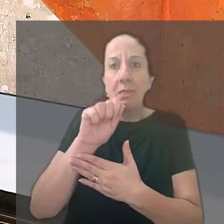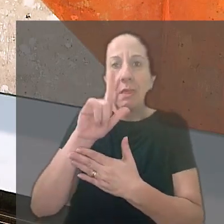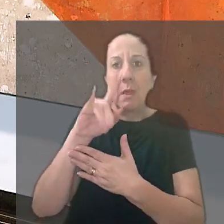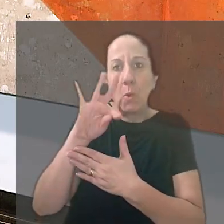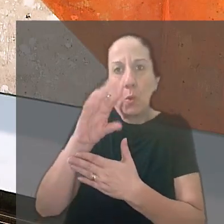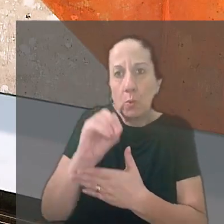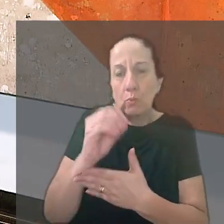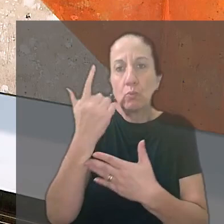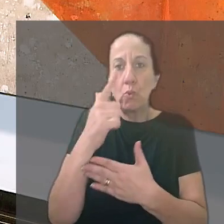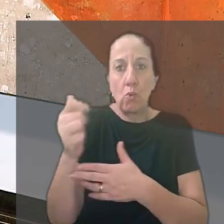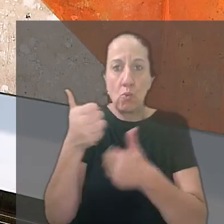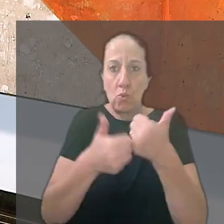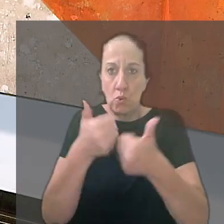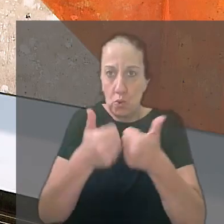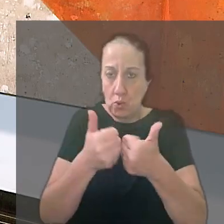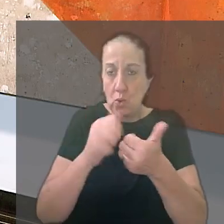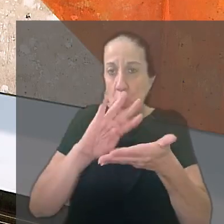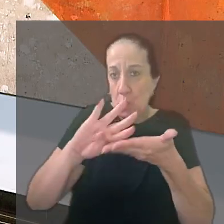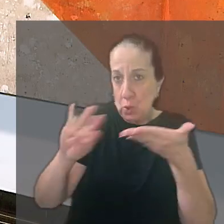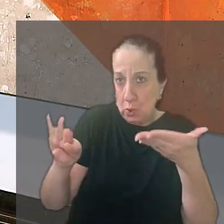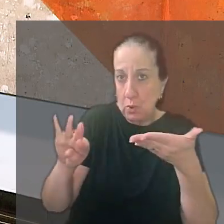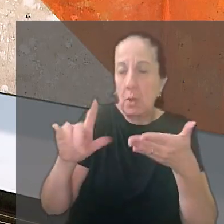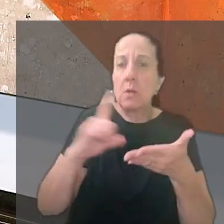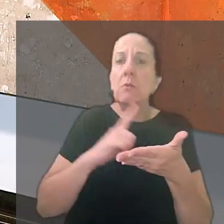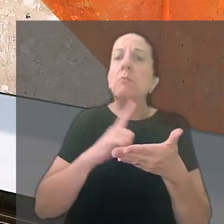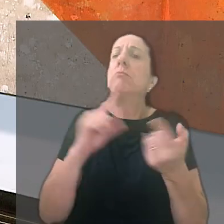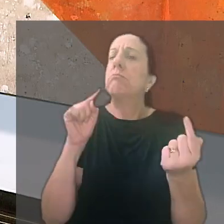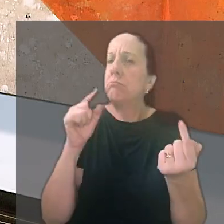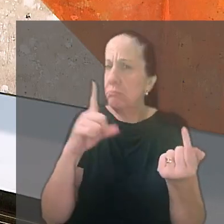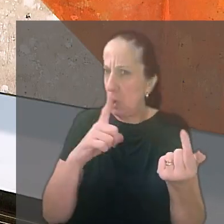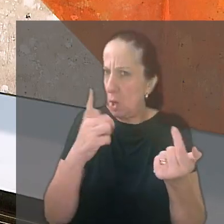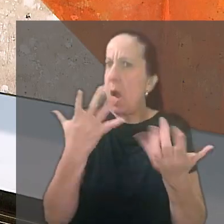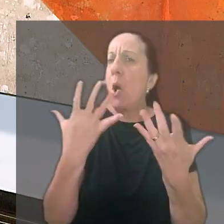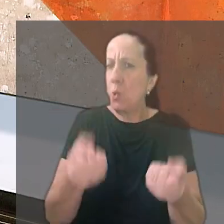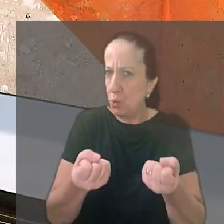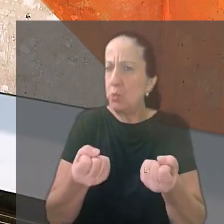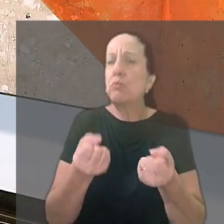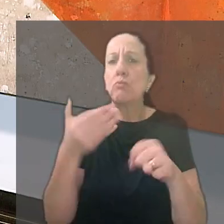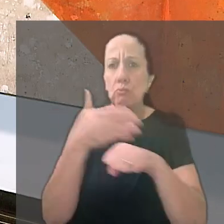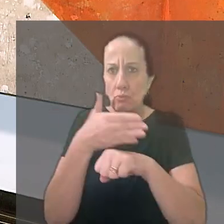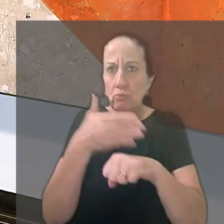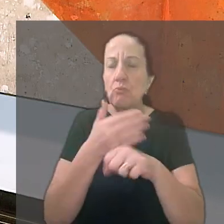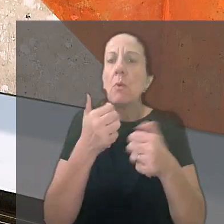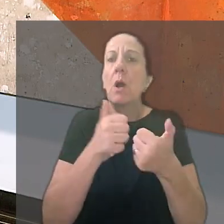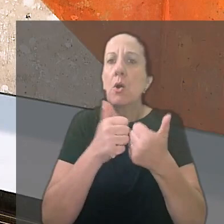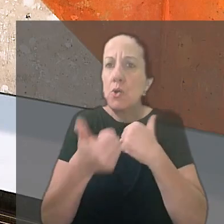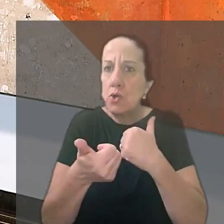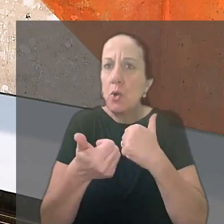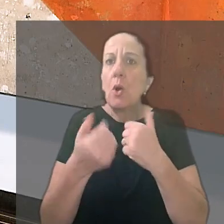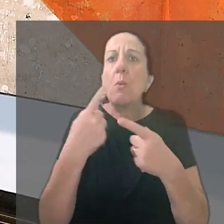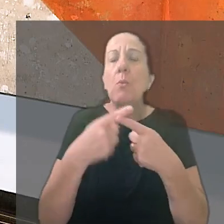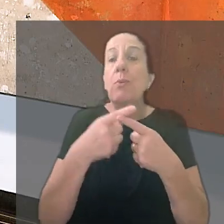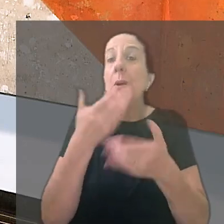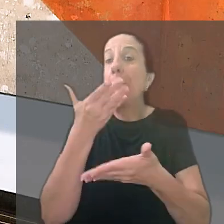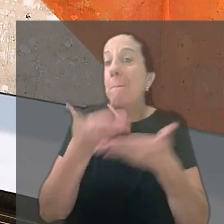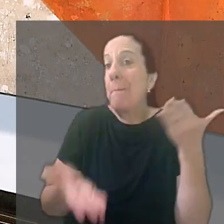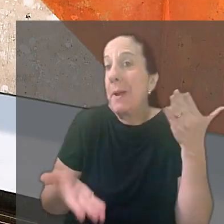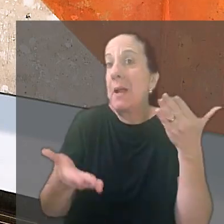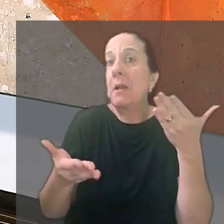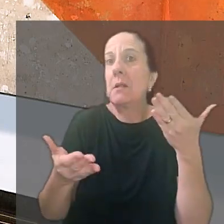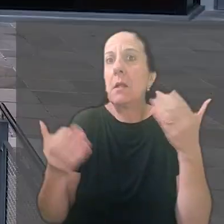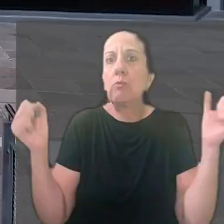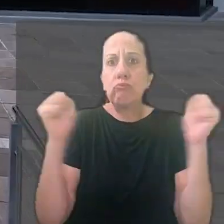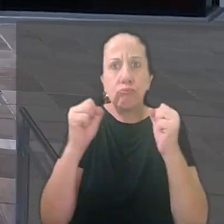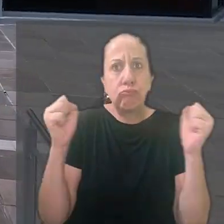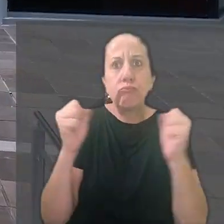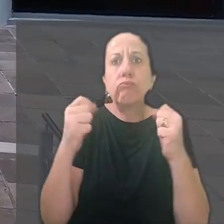Moreira e outros jogadores considerados excluídos tinham obtido autorização para participar desses jogos por estarem perdendo preparação